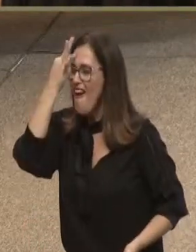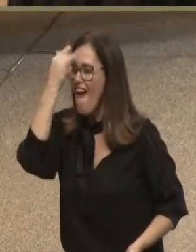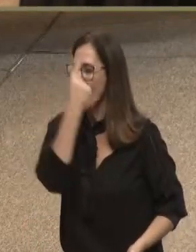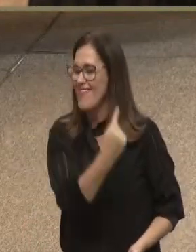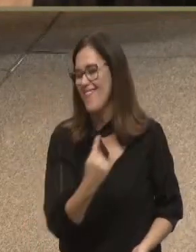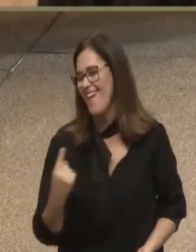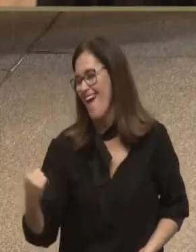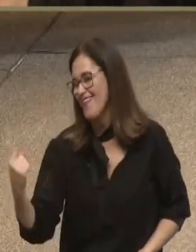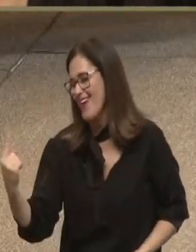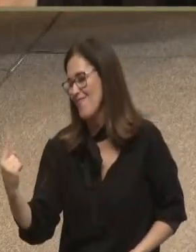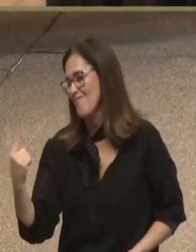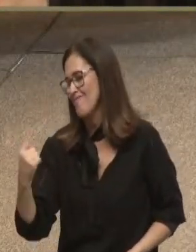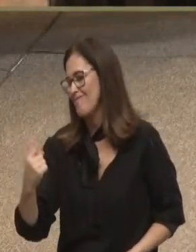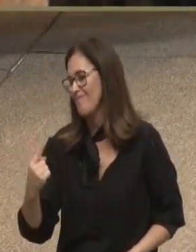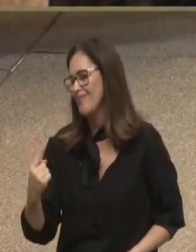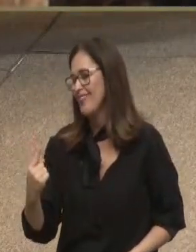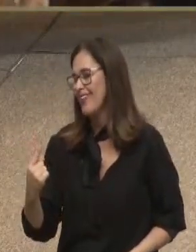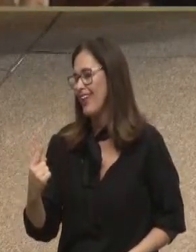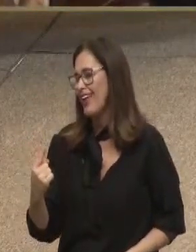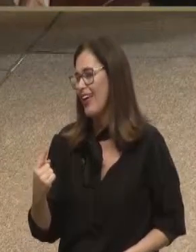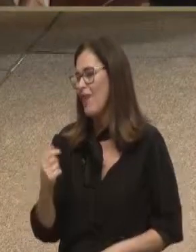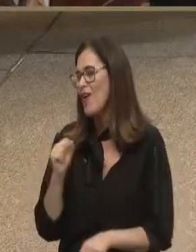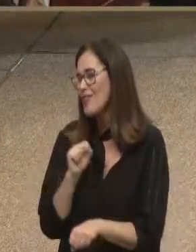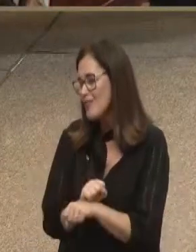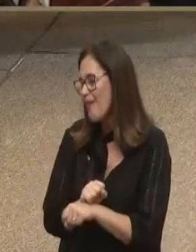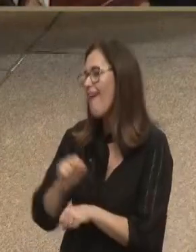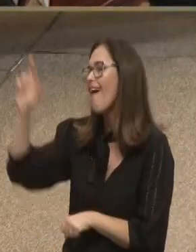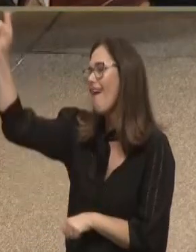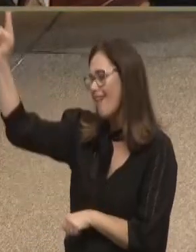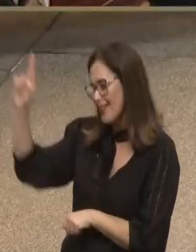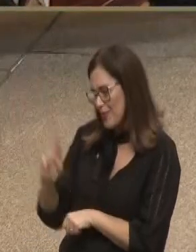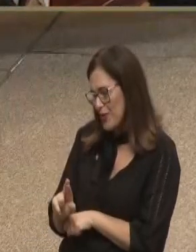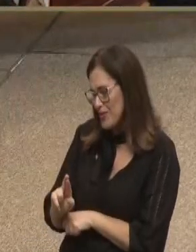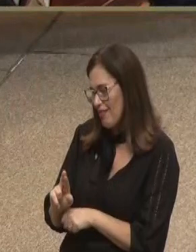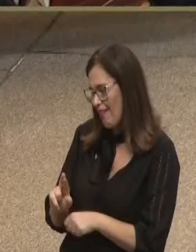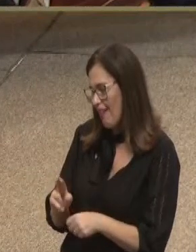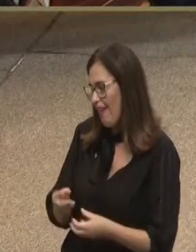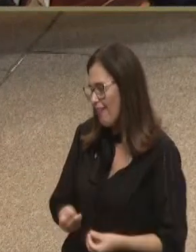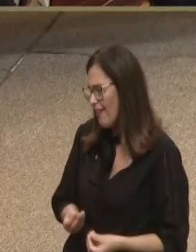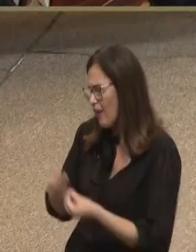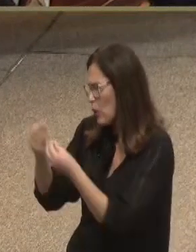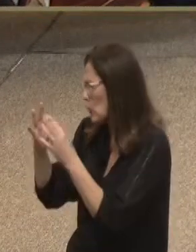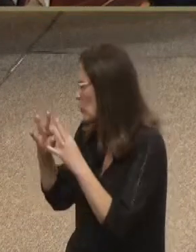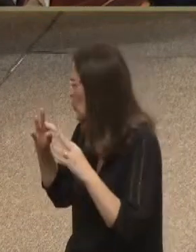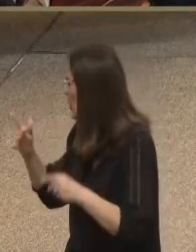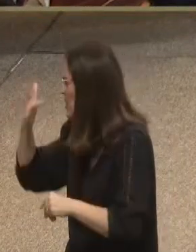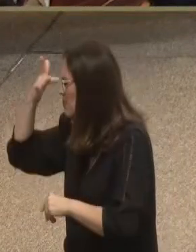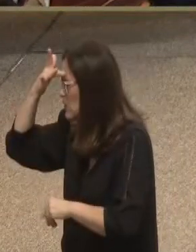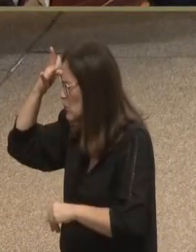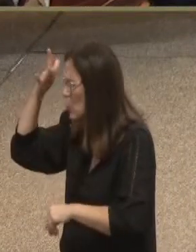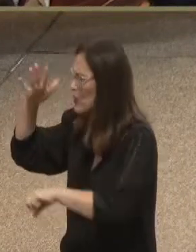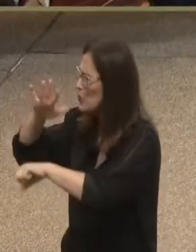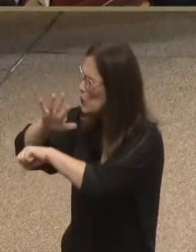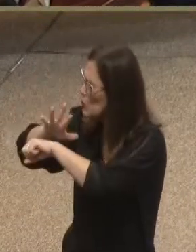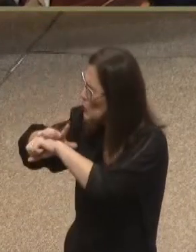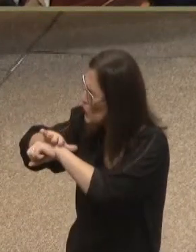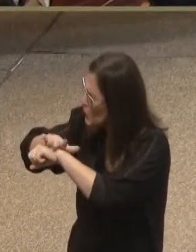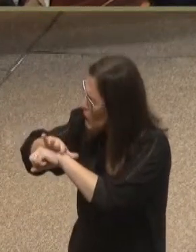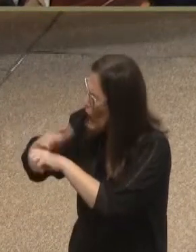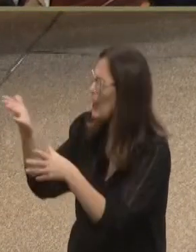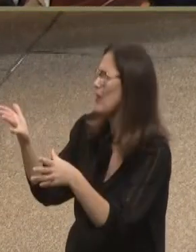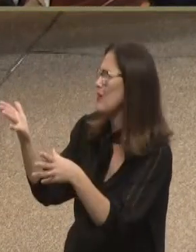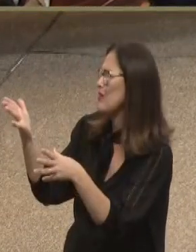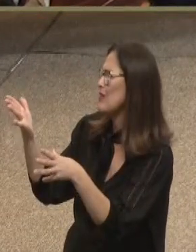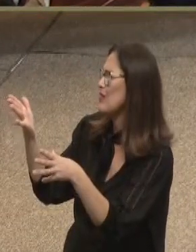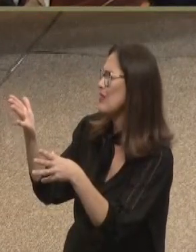um, enquanto a resposta não vem, Deus. Pai, entregamos a Ti todos os enfermos da Tua igreja e